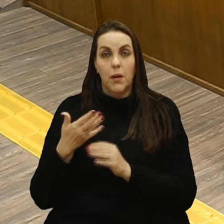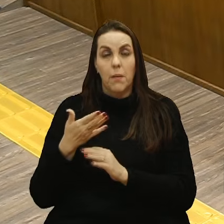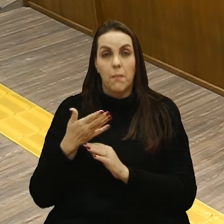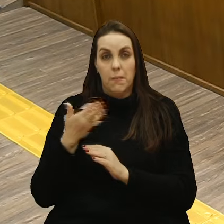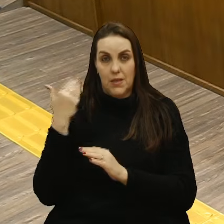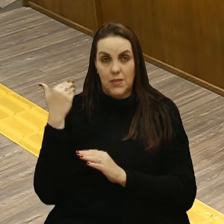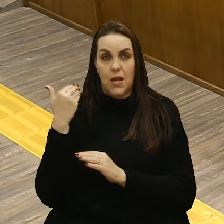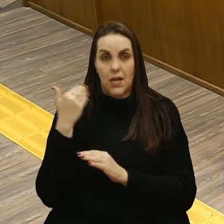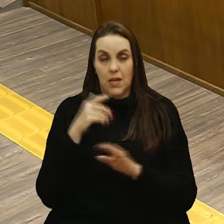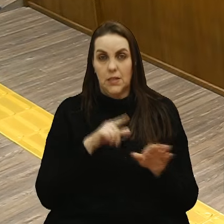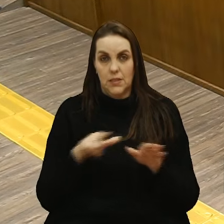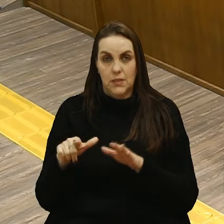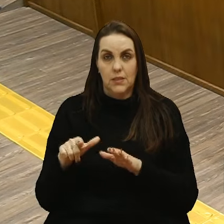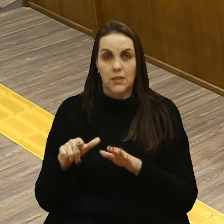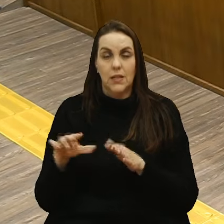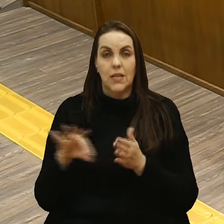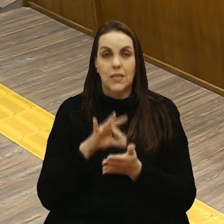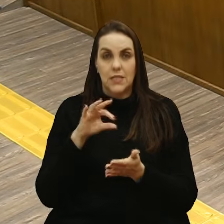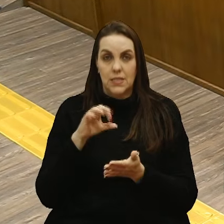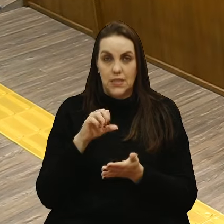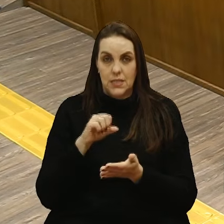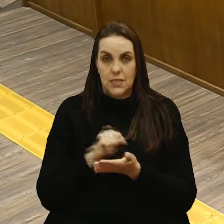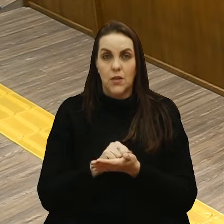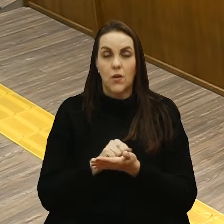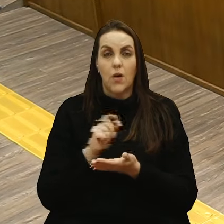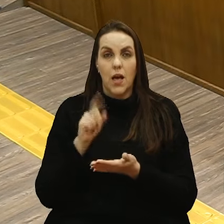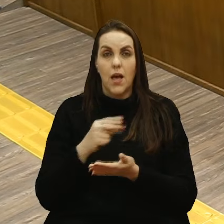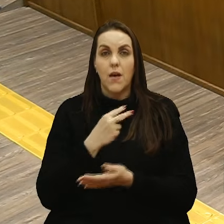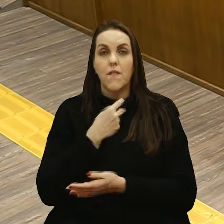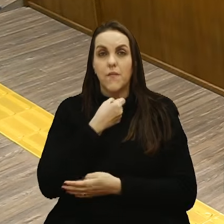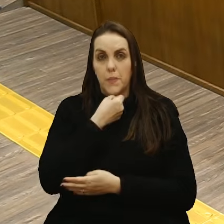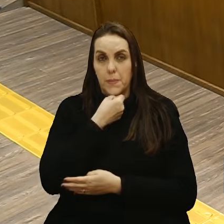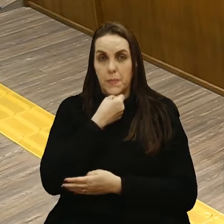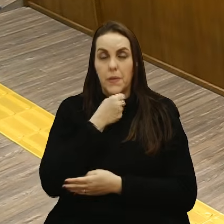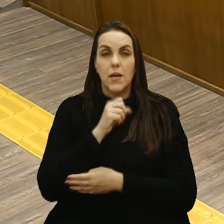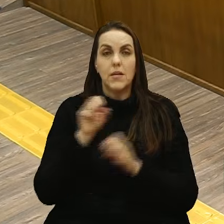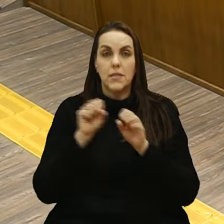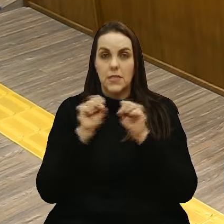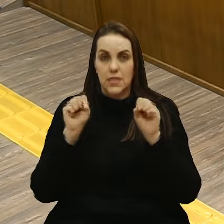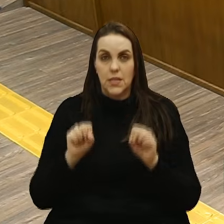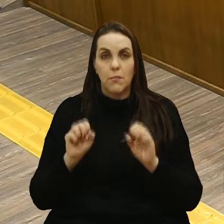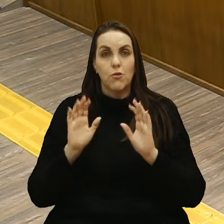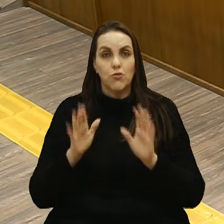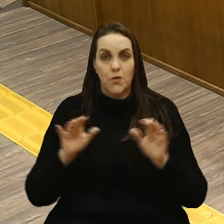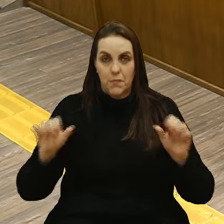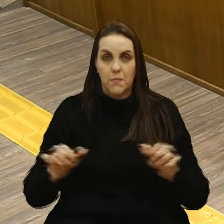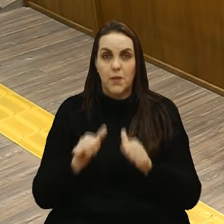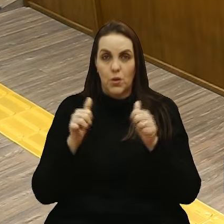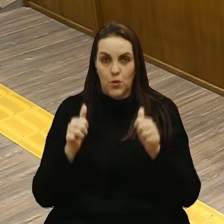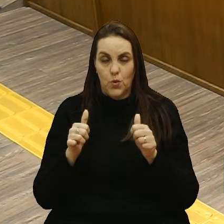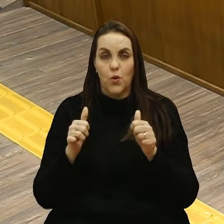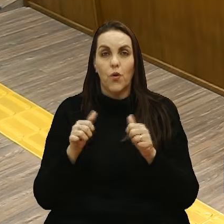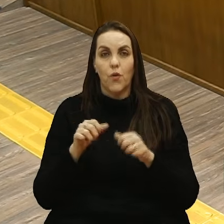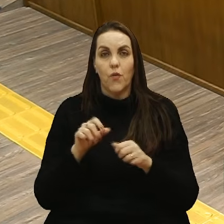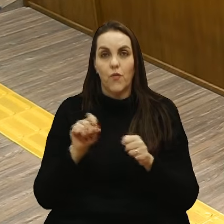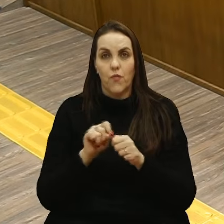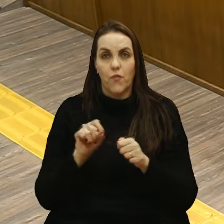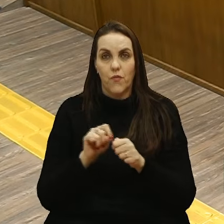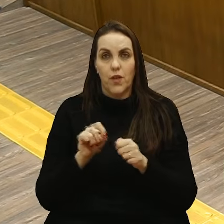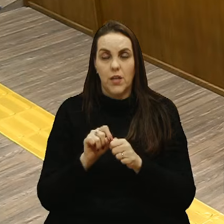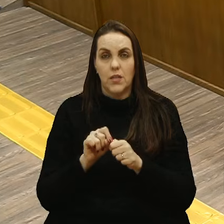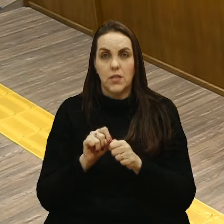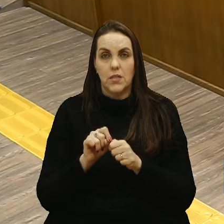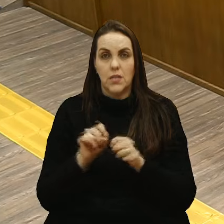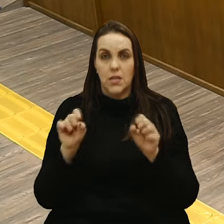semana, que as inscrições eram feitas de forma verbal, o sistema já foi melhorado e será feito via o